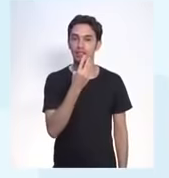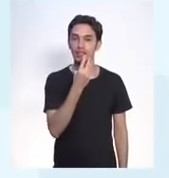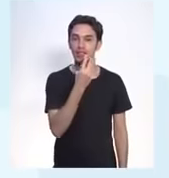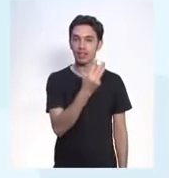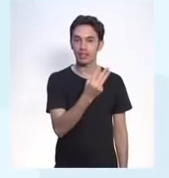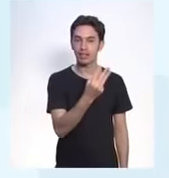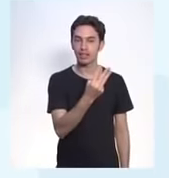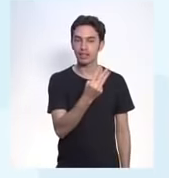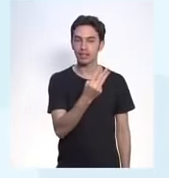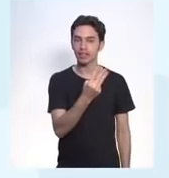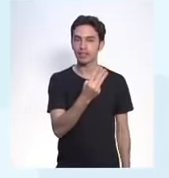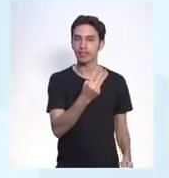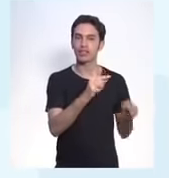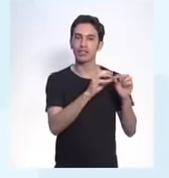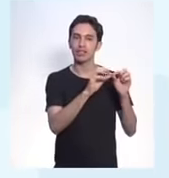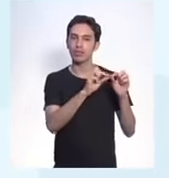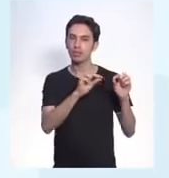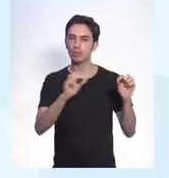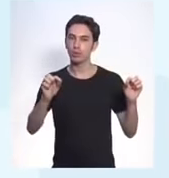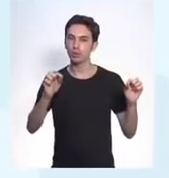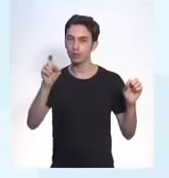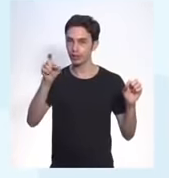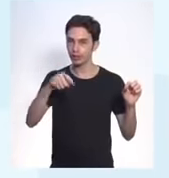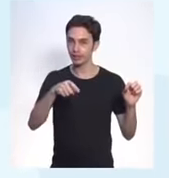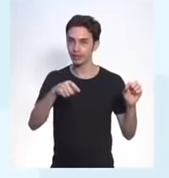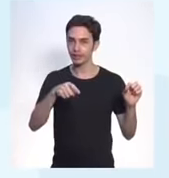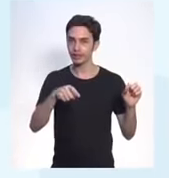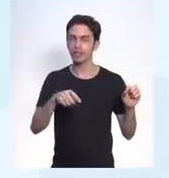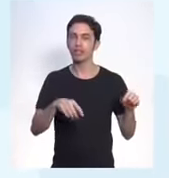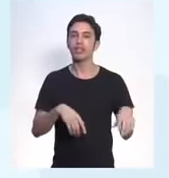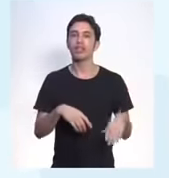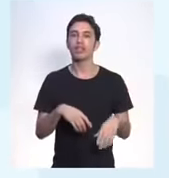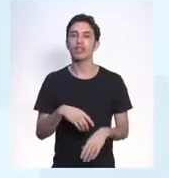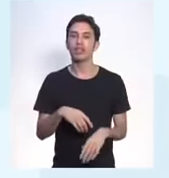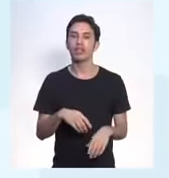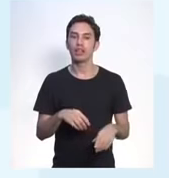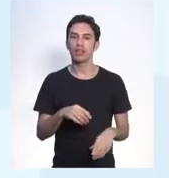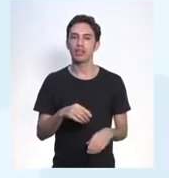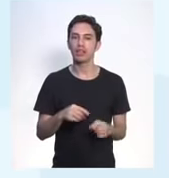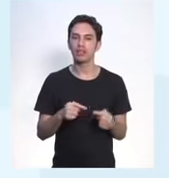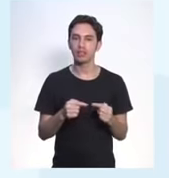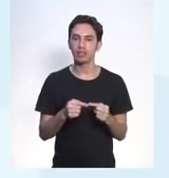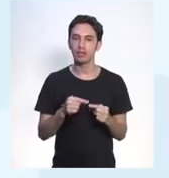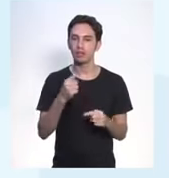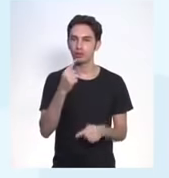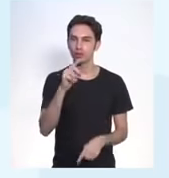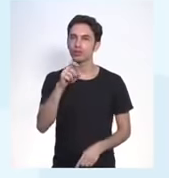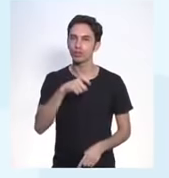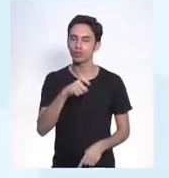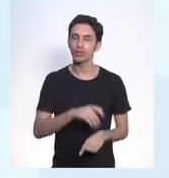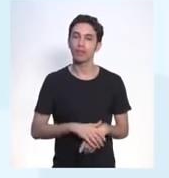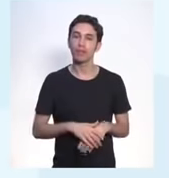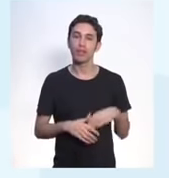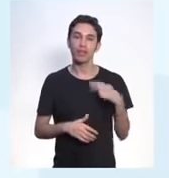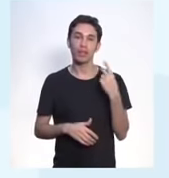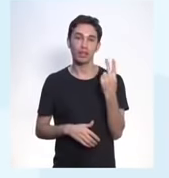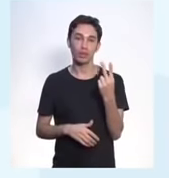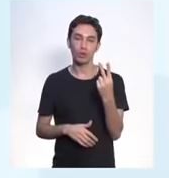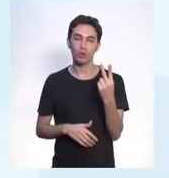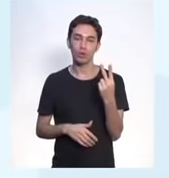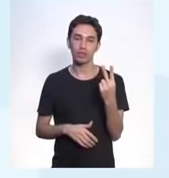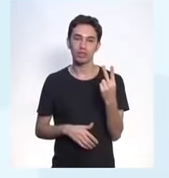distância né então três unidades para o abscissa abscissa o valor x aqui né e